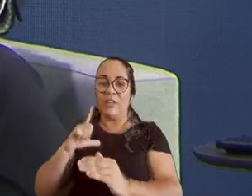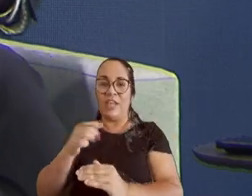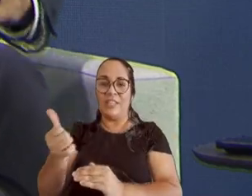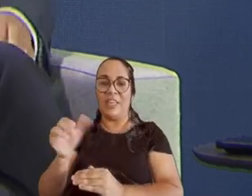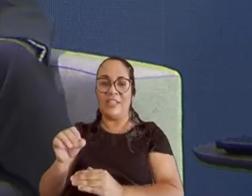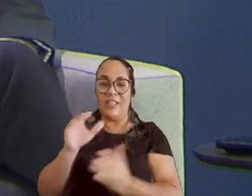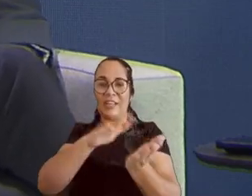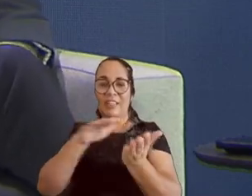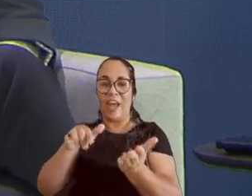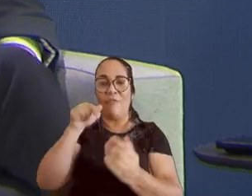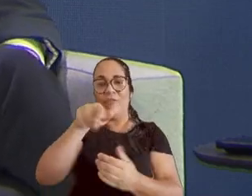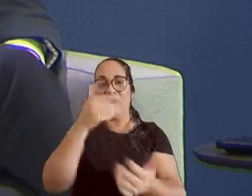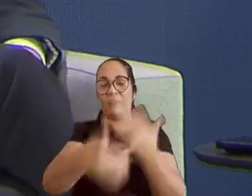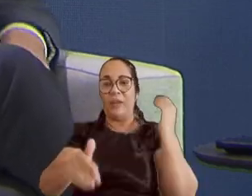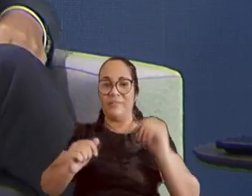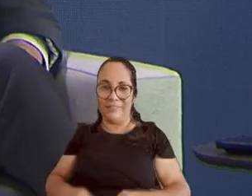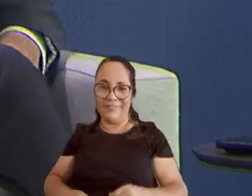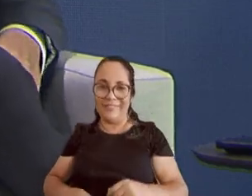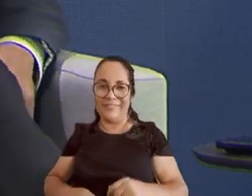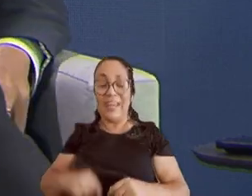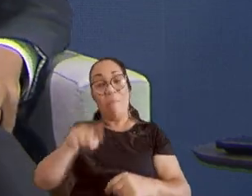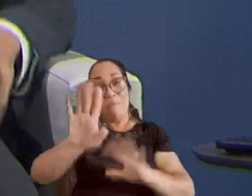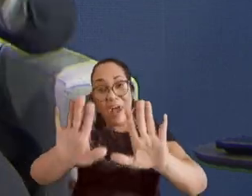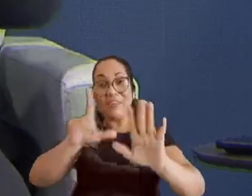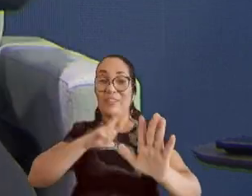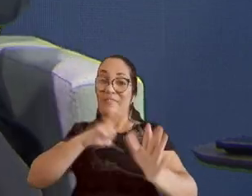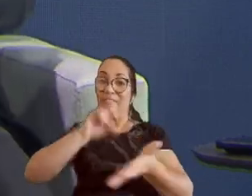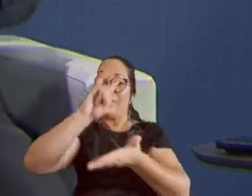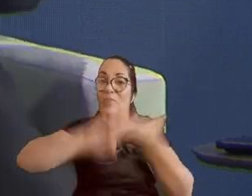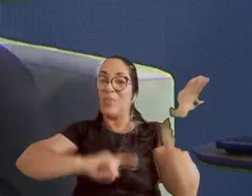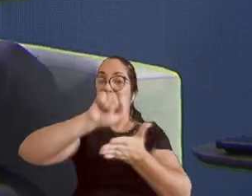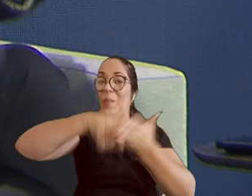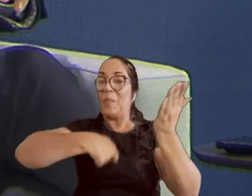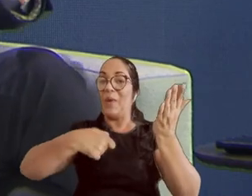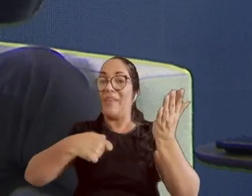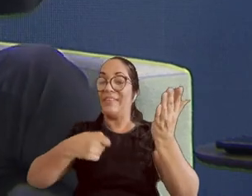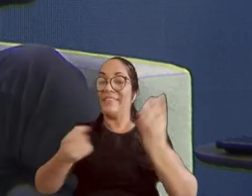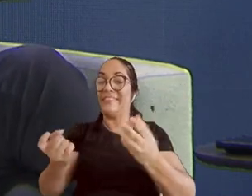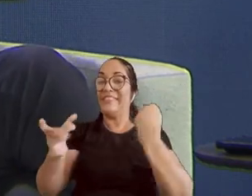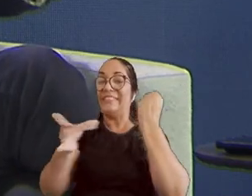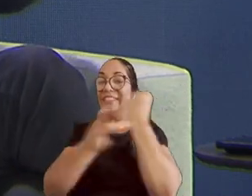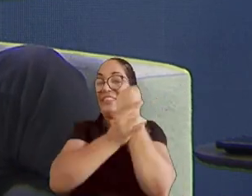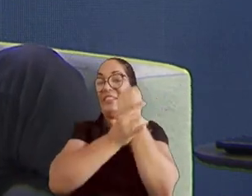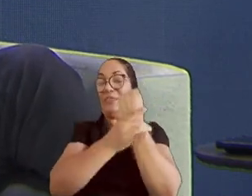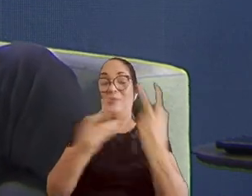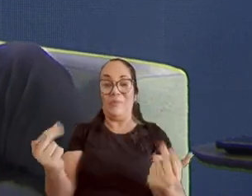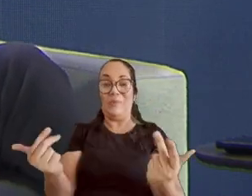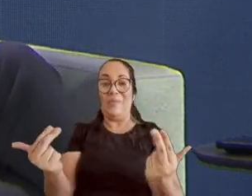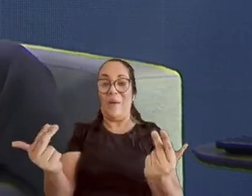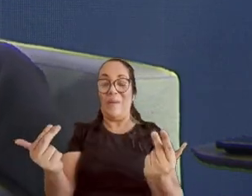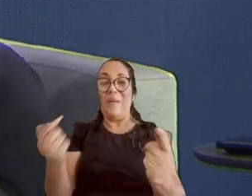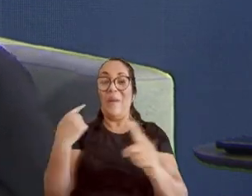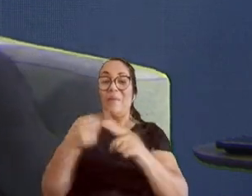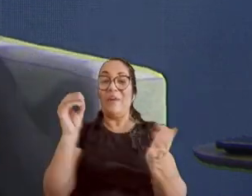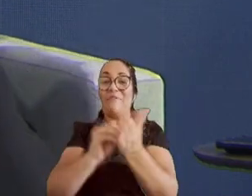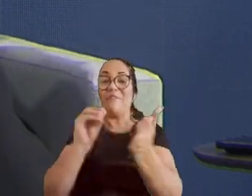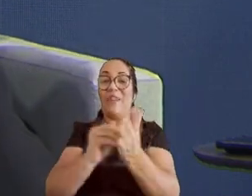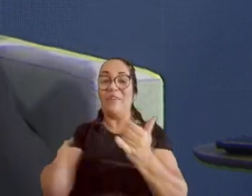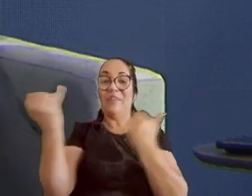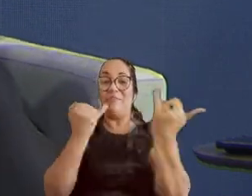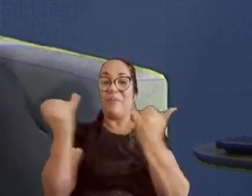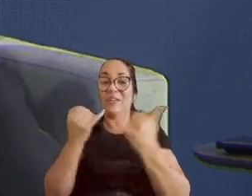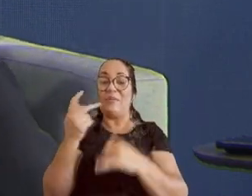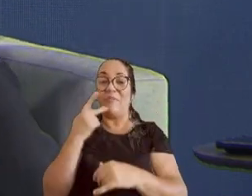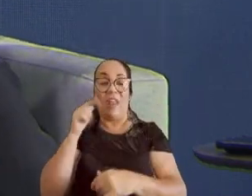ter o mesmo especificação de apólice porque não tem um dado granulado de cada produtor que consiga falar esse cara produz melhor